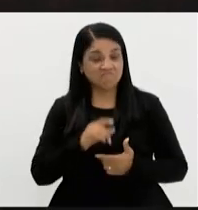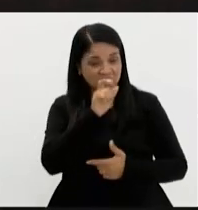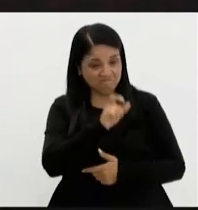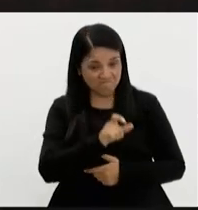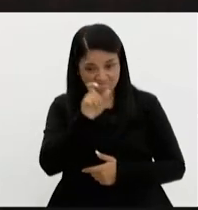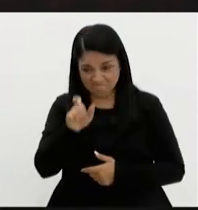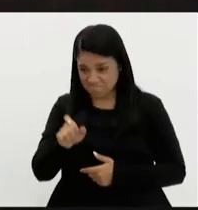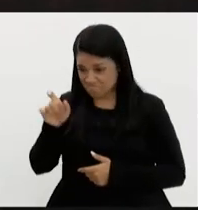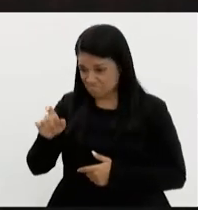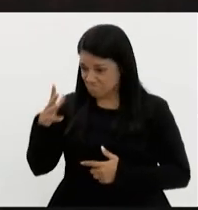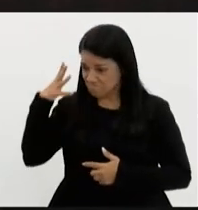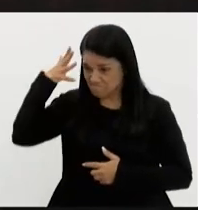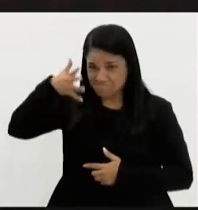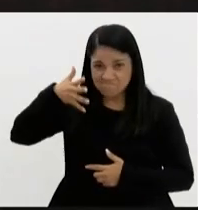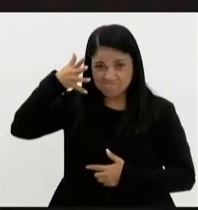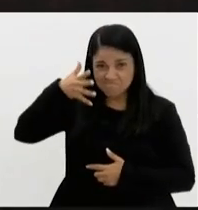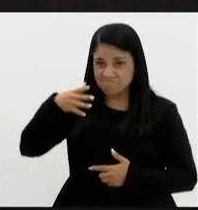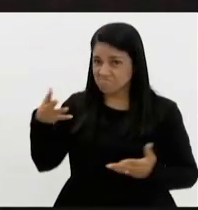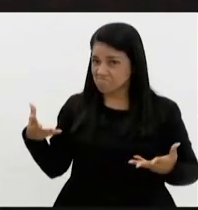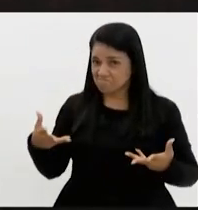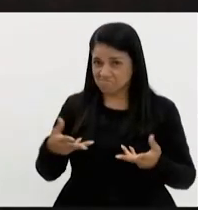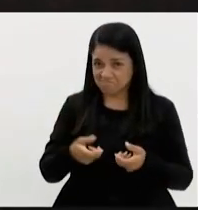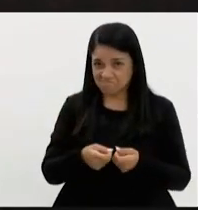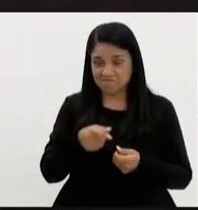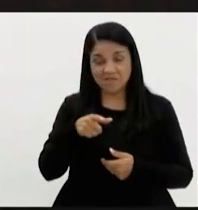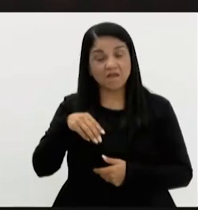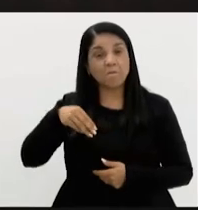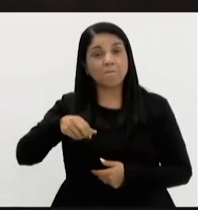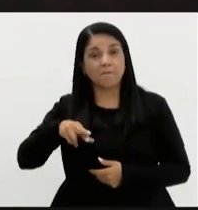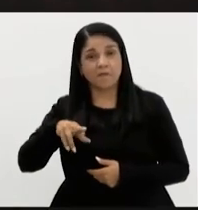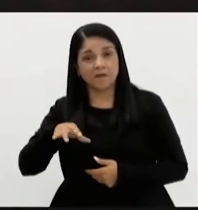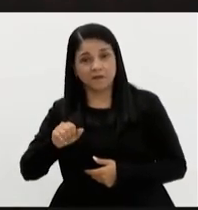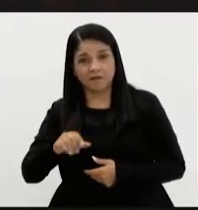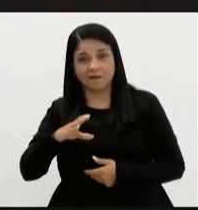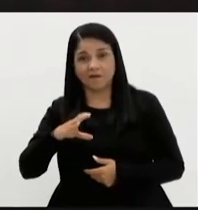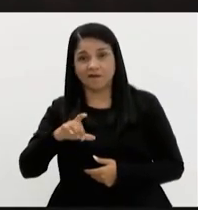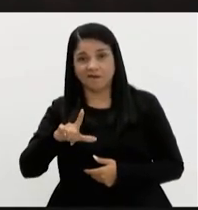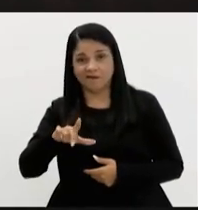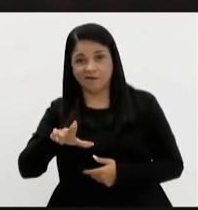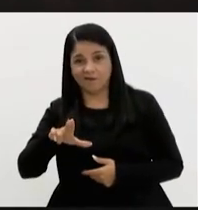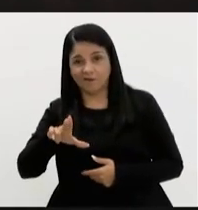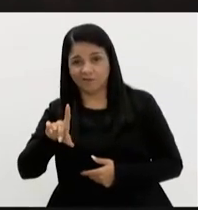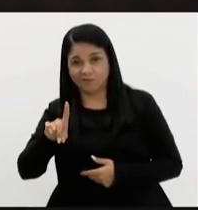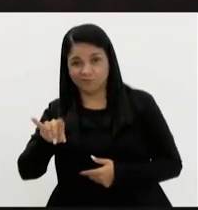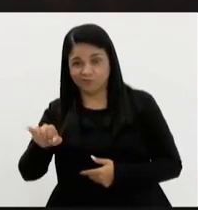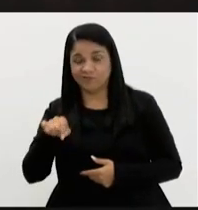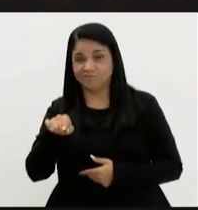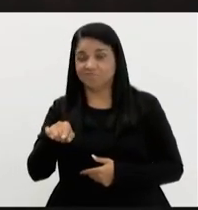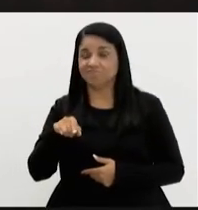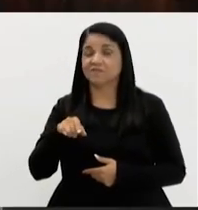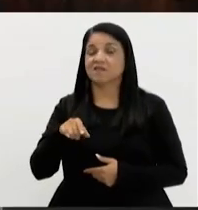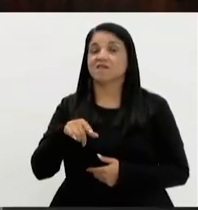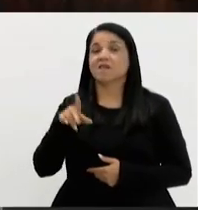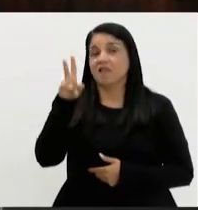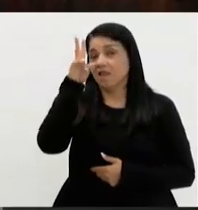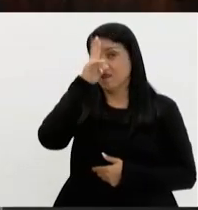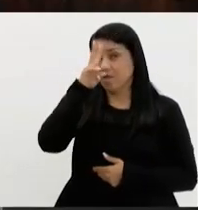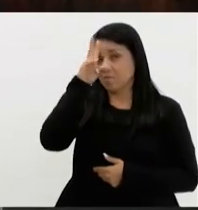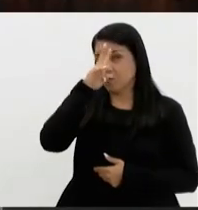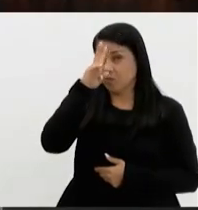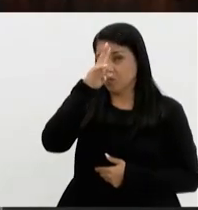de ambas eh a Maria Cláudia lembrou que que é uma uma dádiva né um